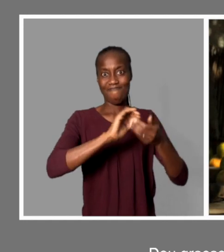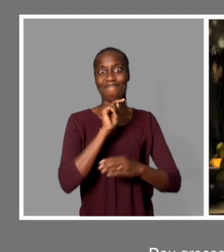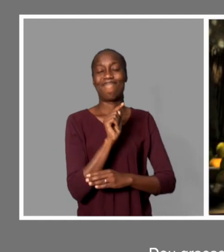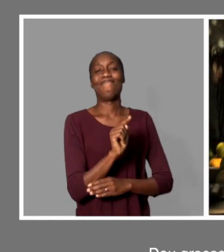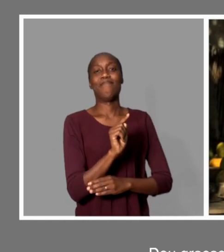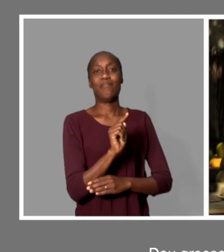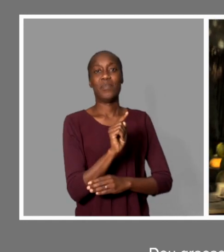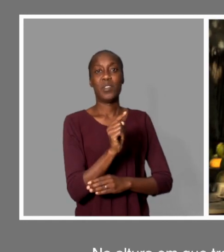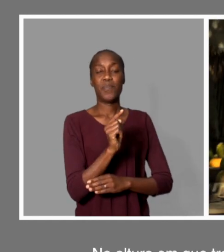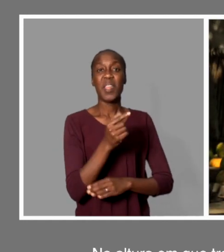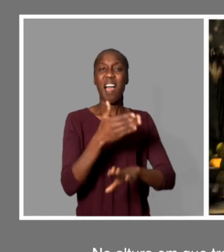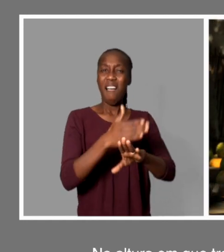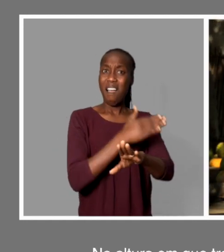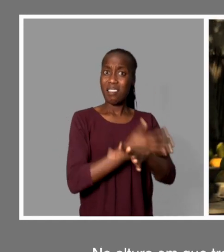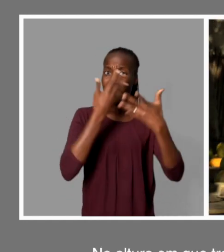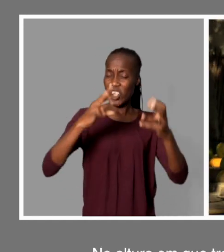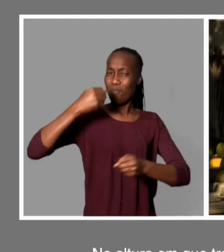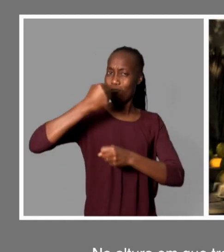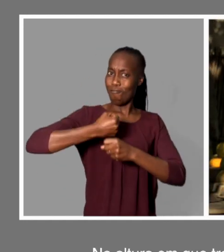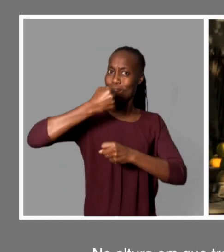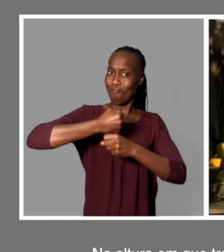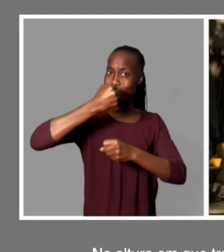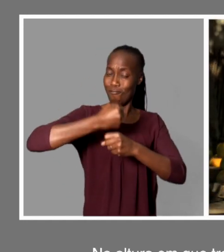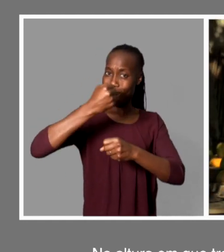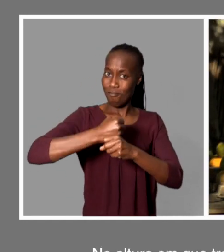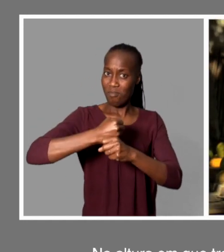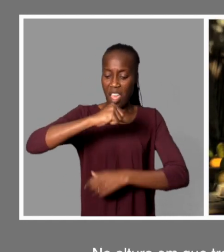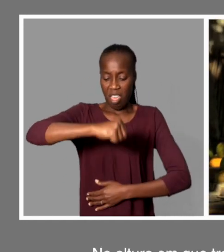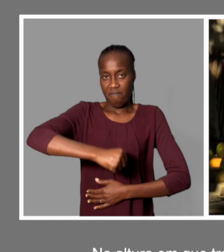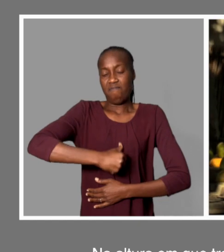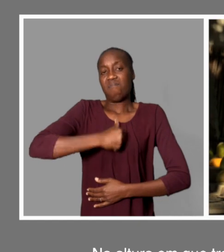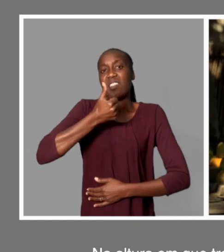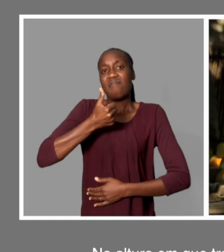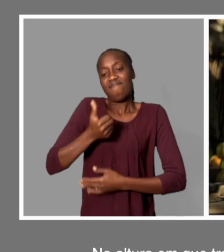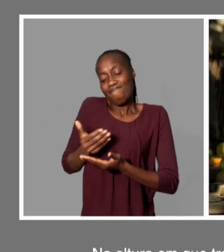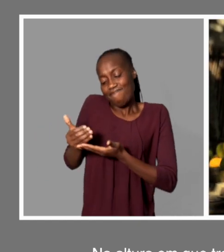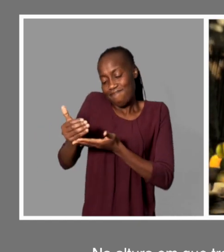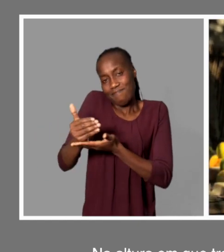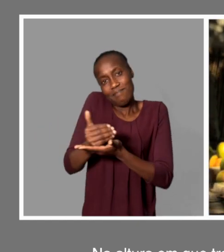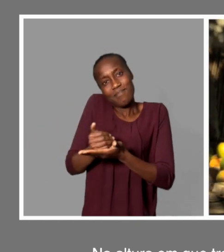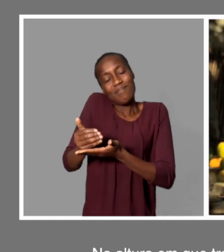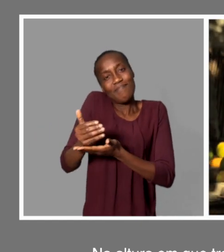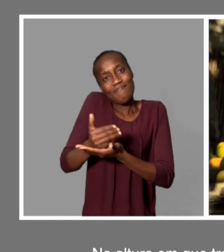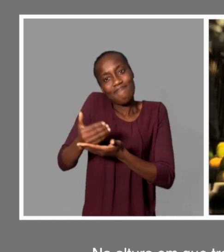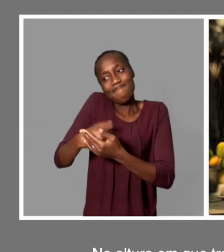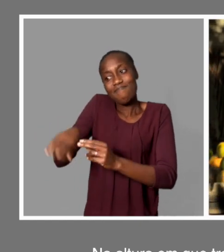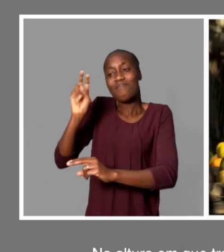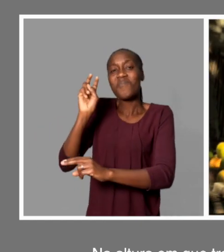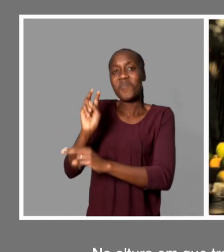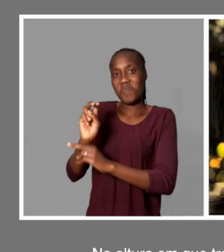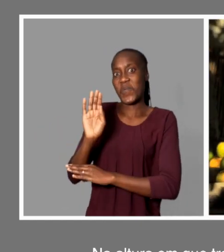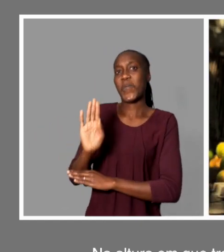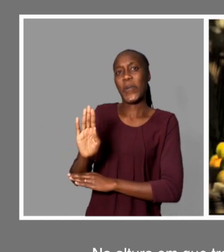X. Então, houve uma vez que trabalhei aí, quando trabalhei nessa altura, então, procurei